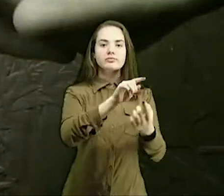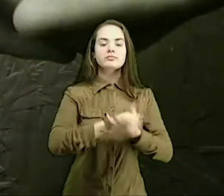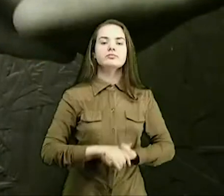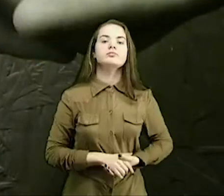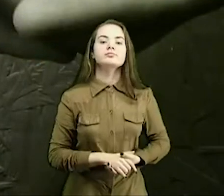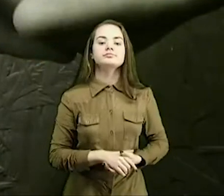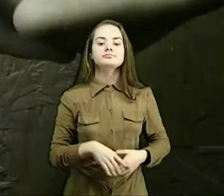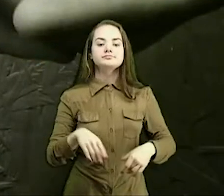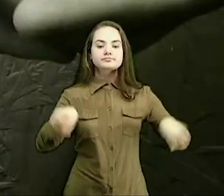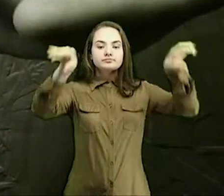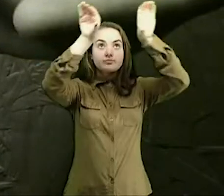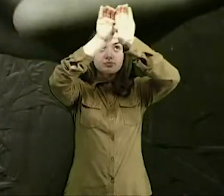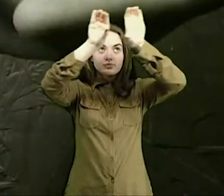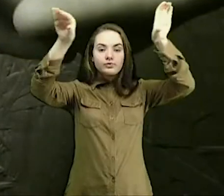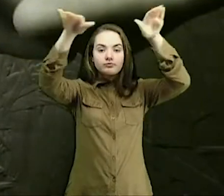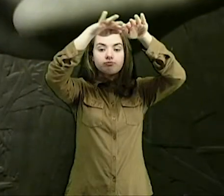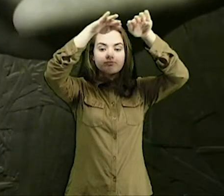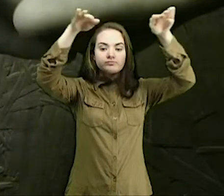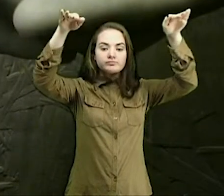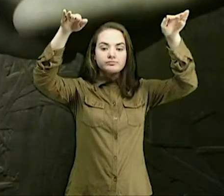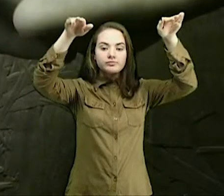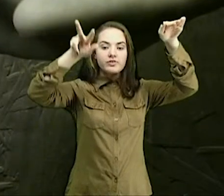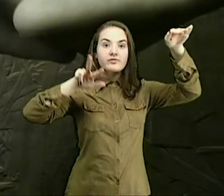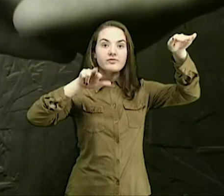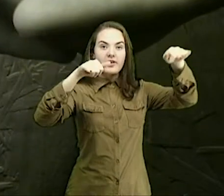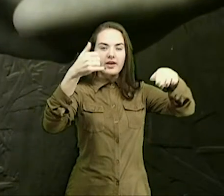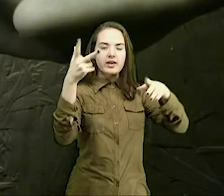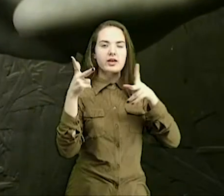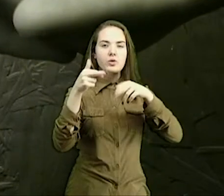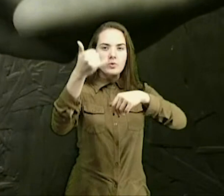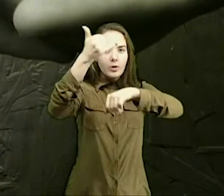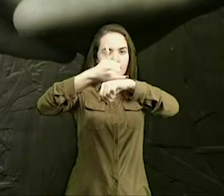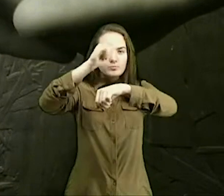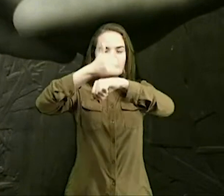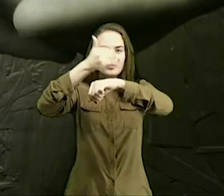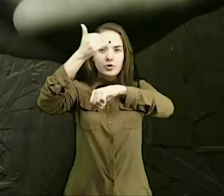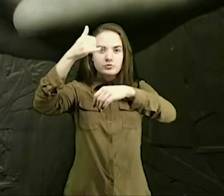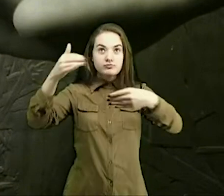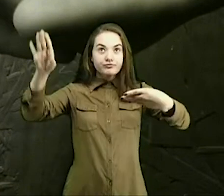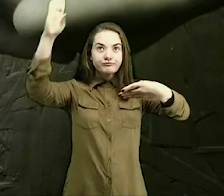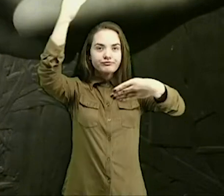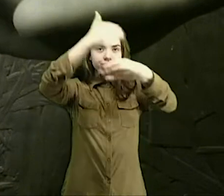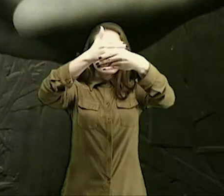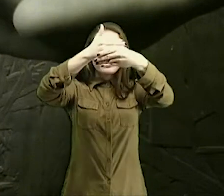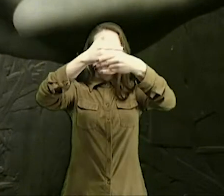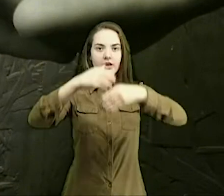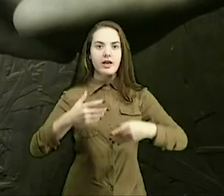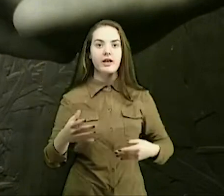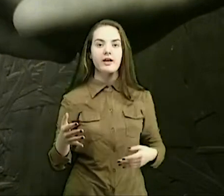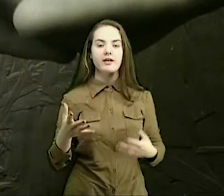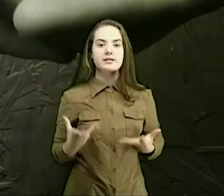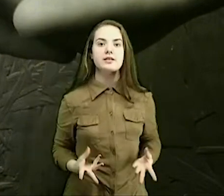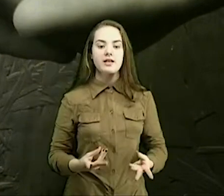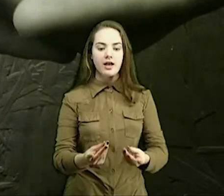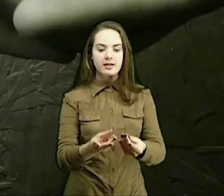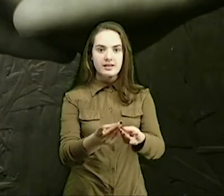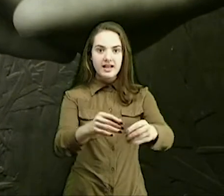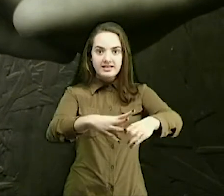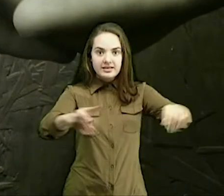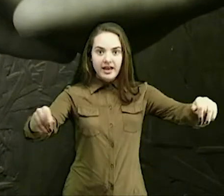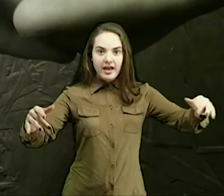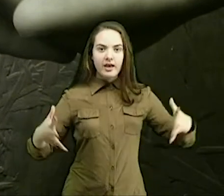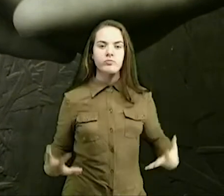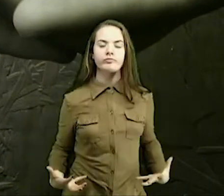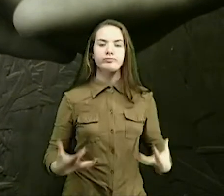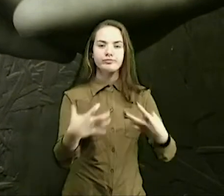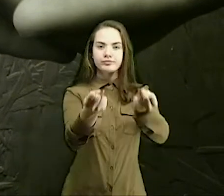que estão sobre a cabeça serão de bronze, e a terra que está debaixo de ti será de ferro. O Senhor dará por chuva sobre a